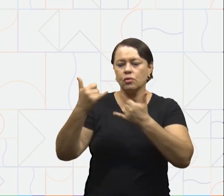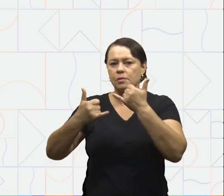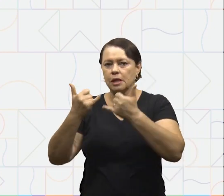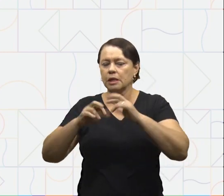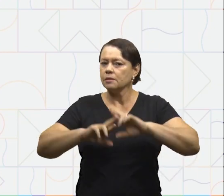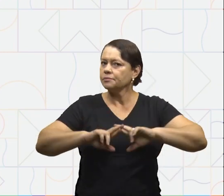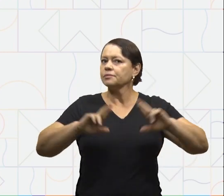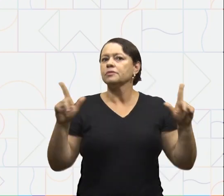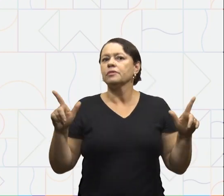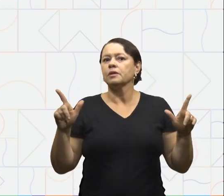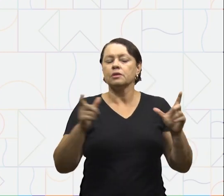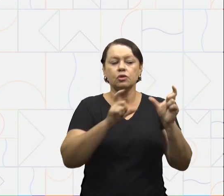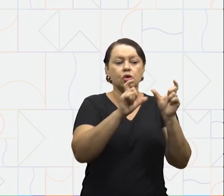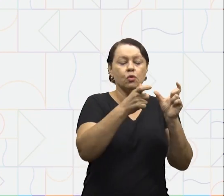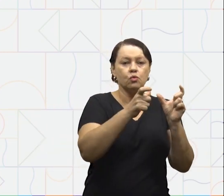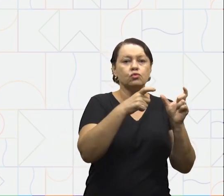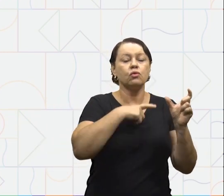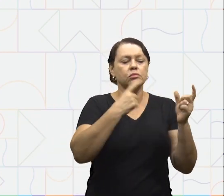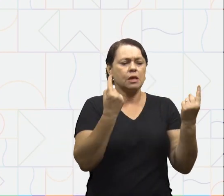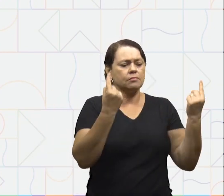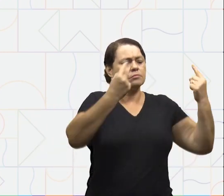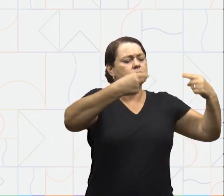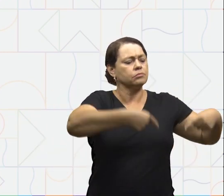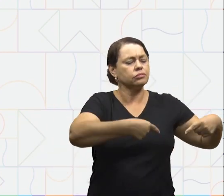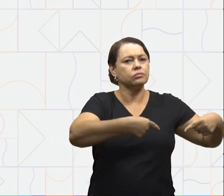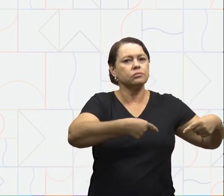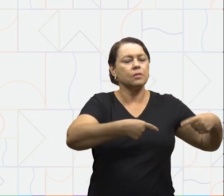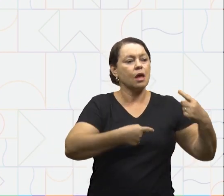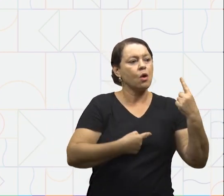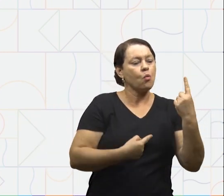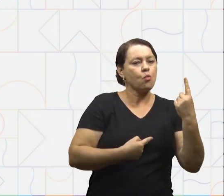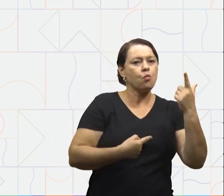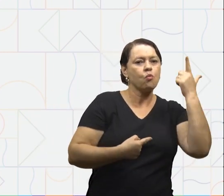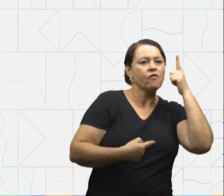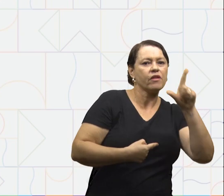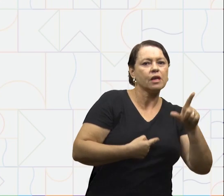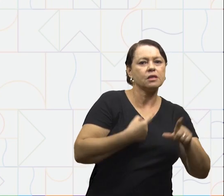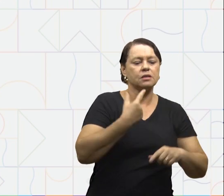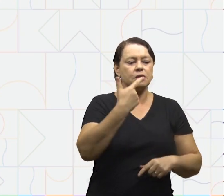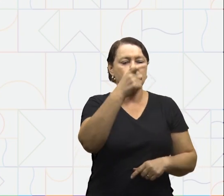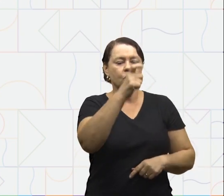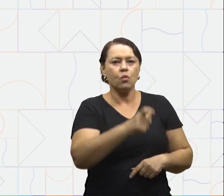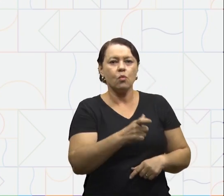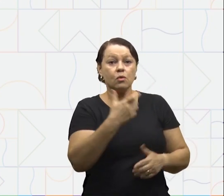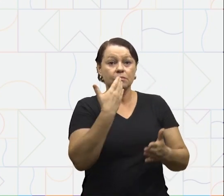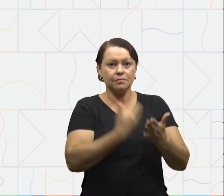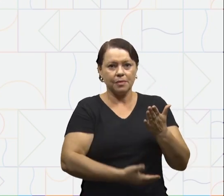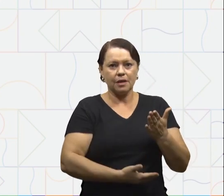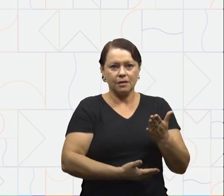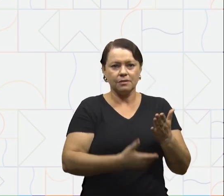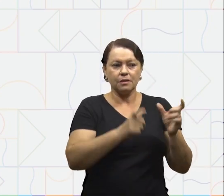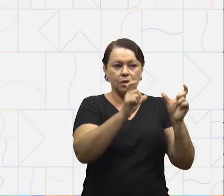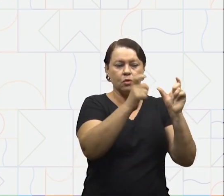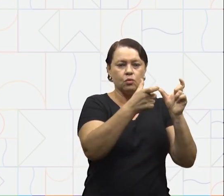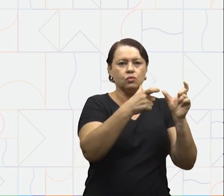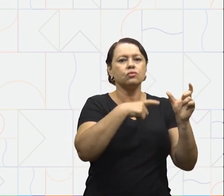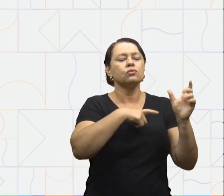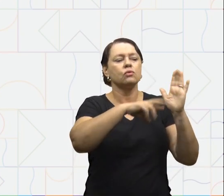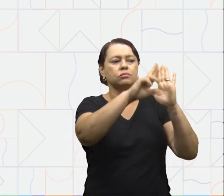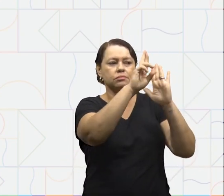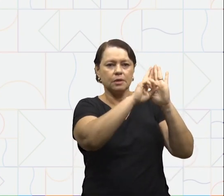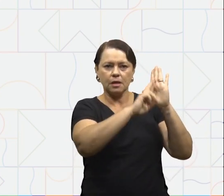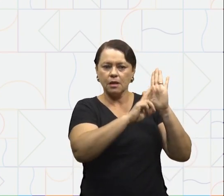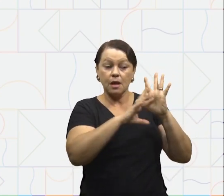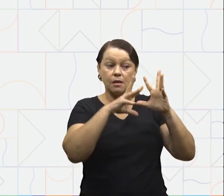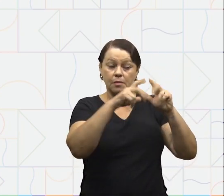coisas diferentes. O jogo é quando existe uma competição, um vencedor e um perdedor. No jogo, existem regras que todos